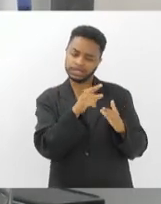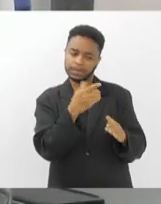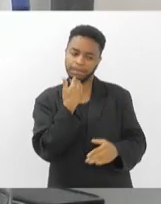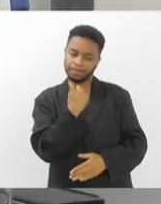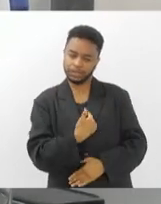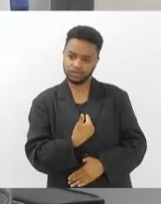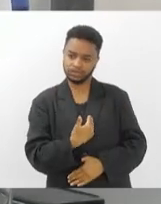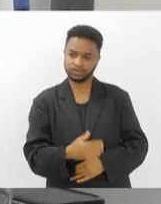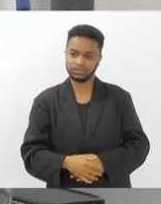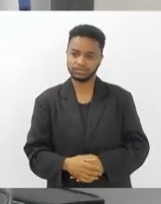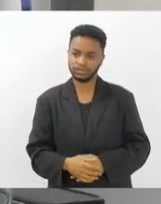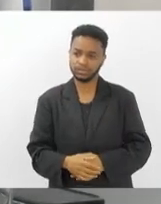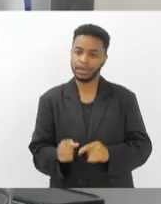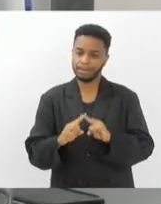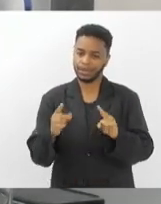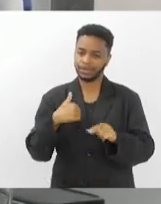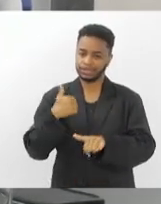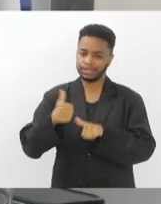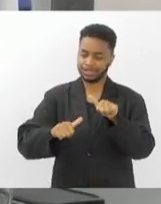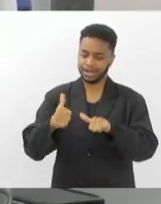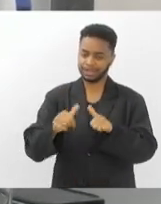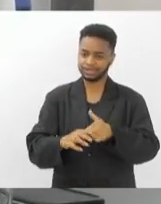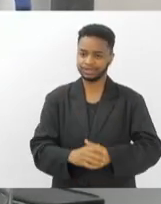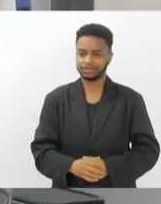Excelência, mas está em análise.